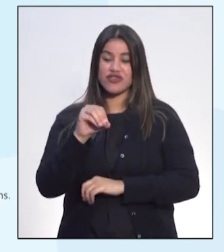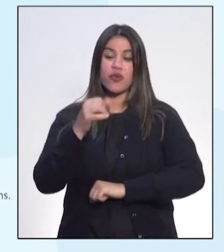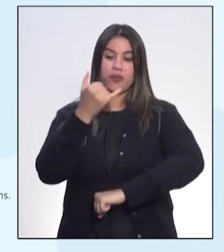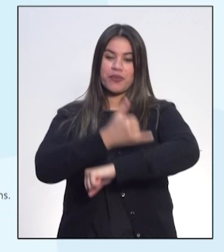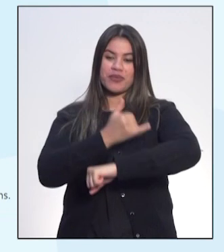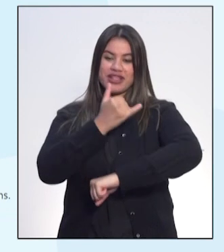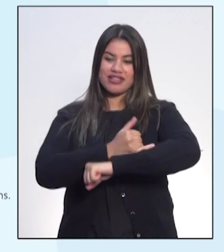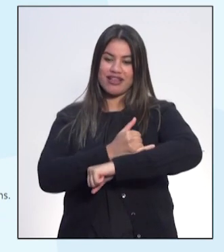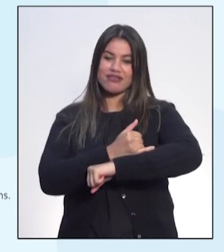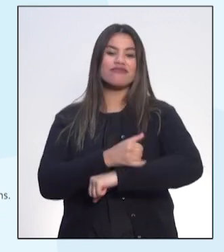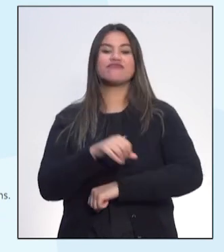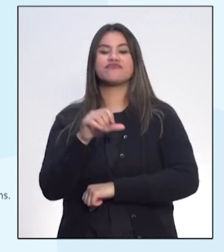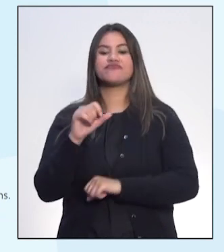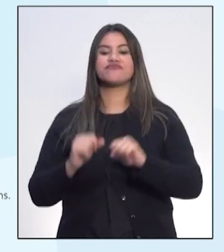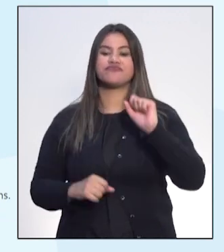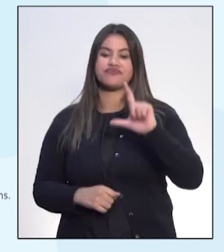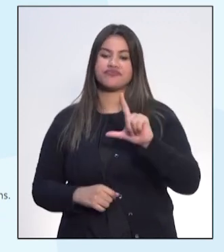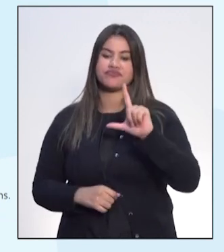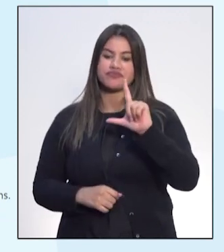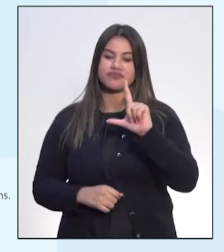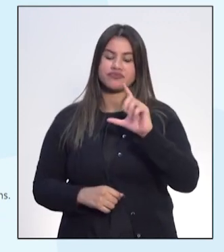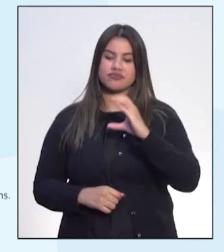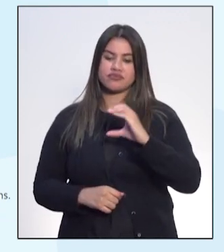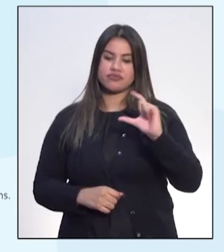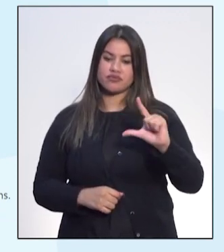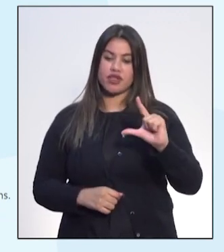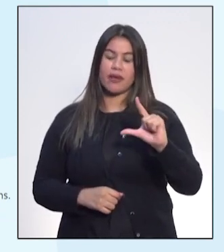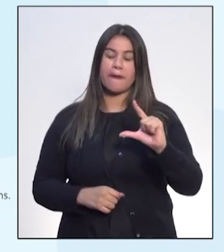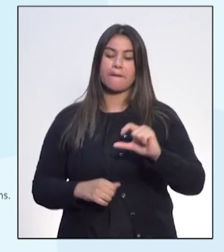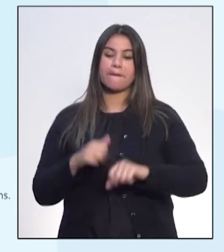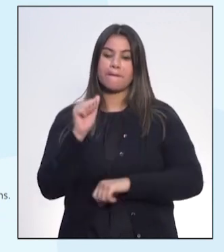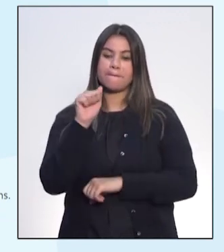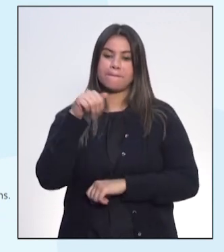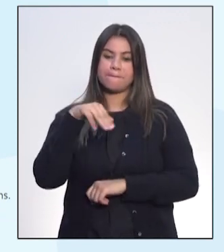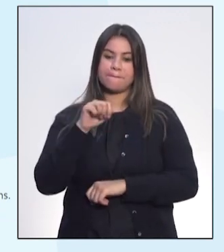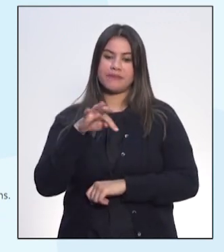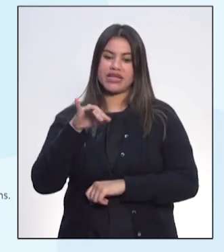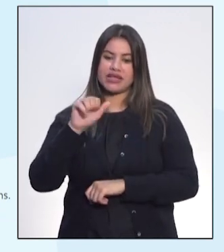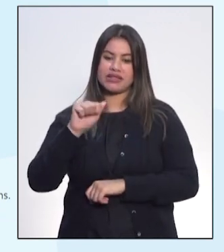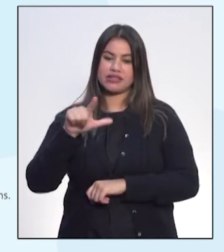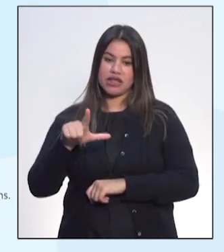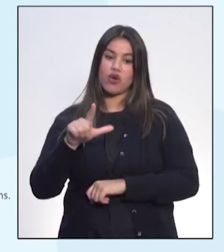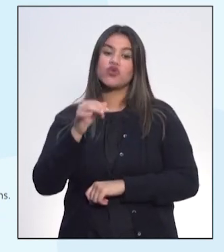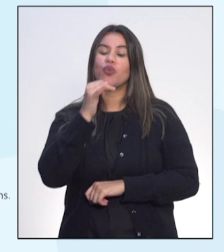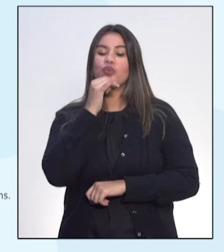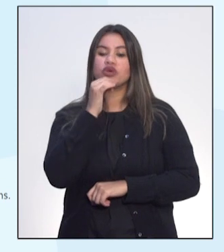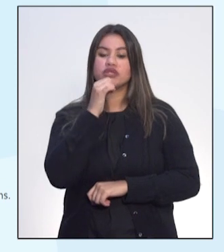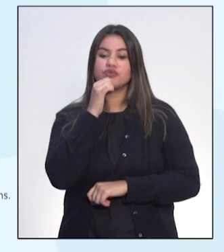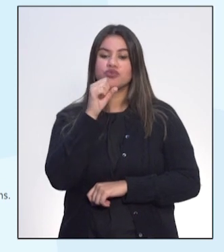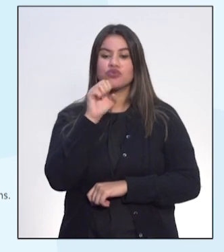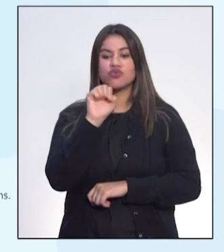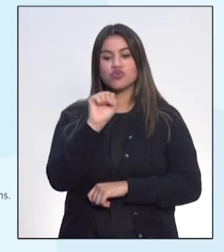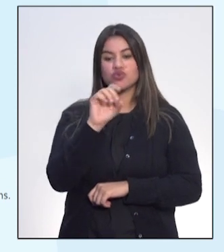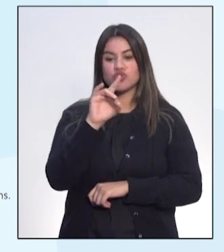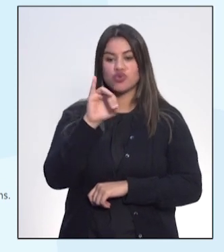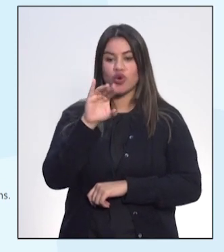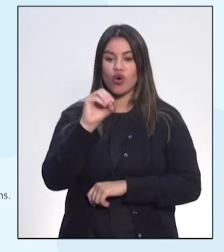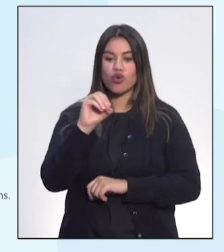que acontece? O sódio, por ser um metal, ele tende a perder um elétron, ou seja, ele é